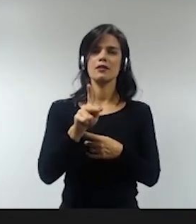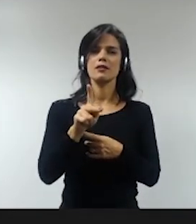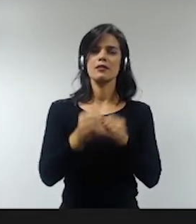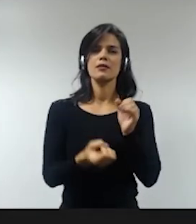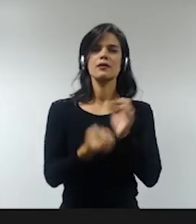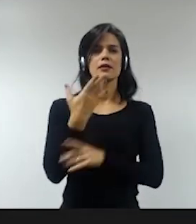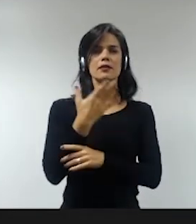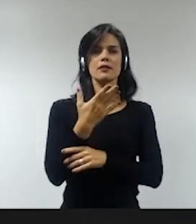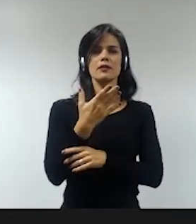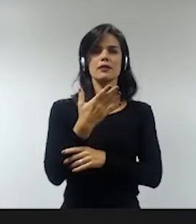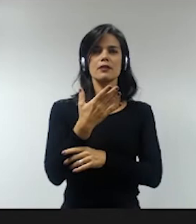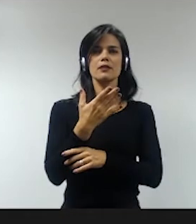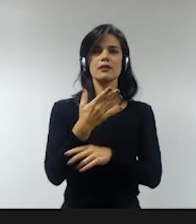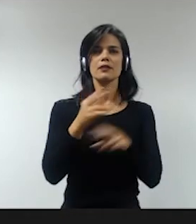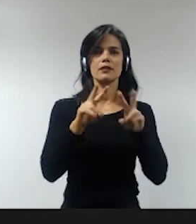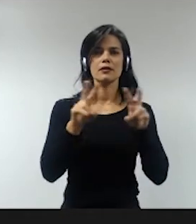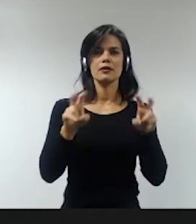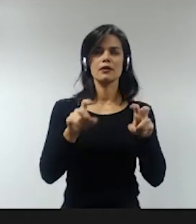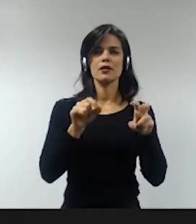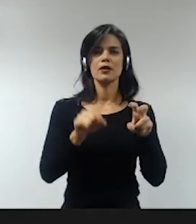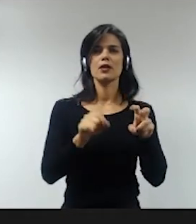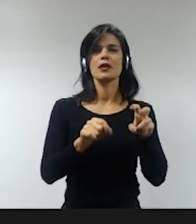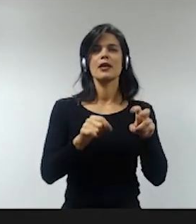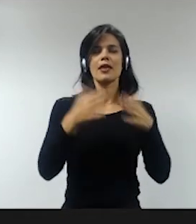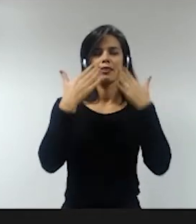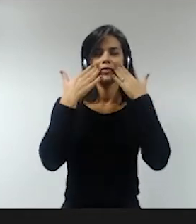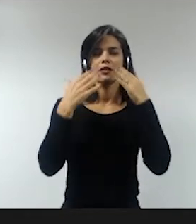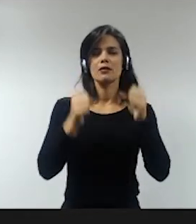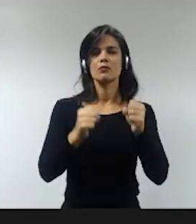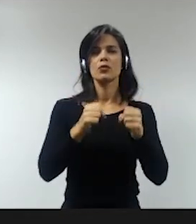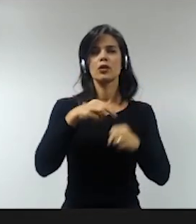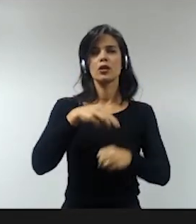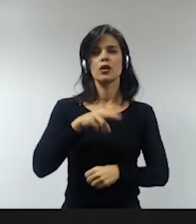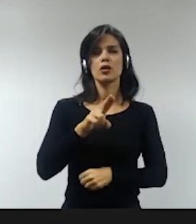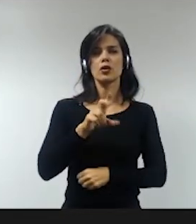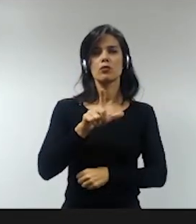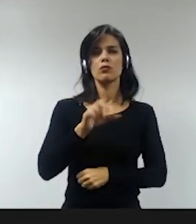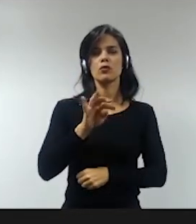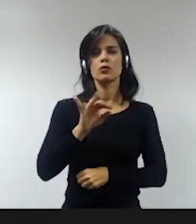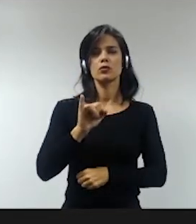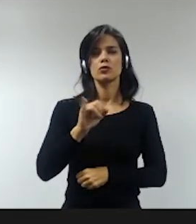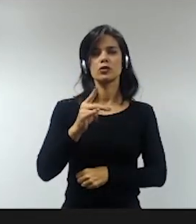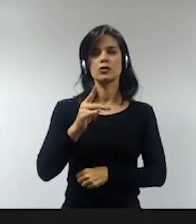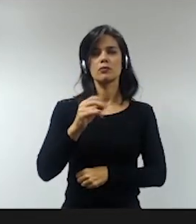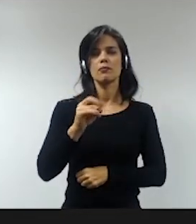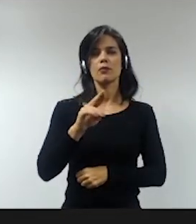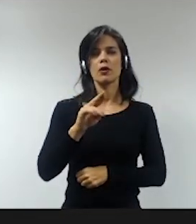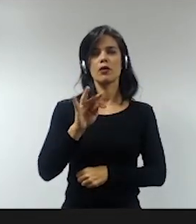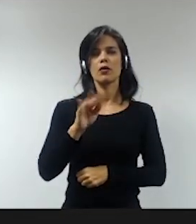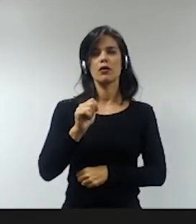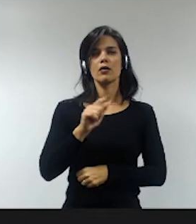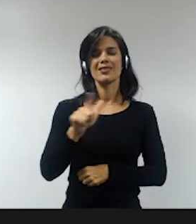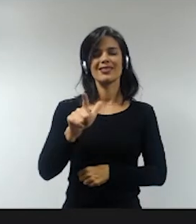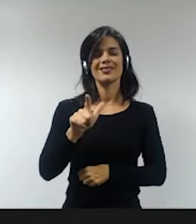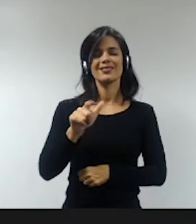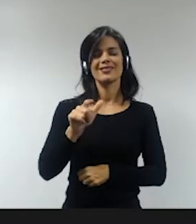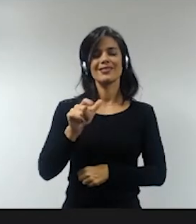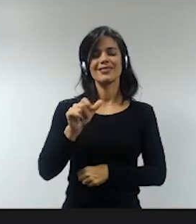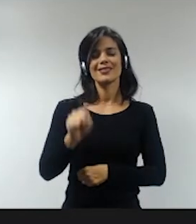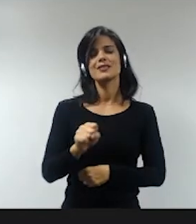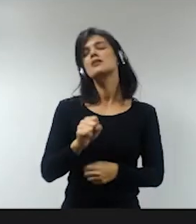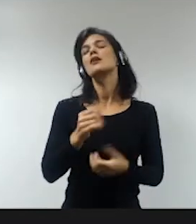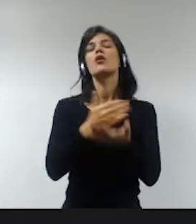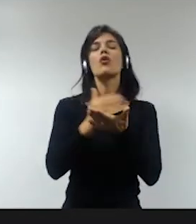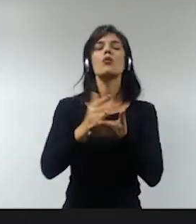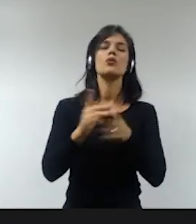criou a expressão tribunal multiportas, passou-se a pensar um pouco mais na utilização dessa técnica a partir